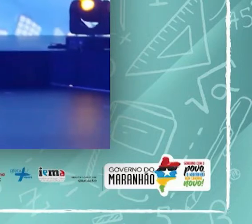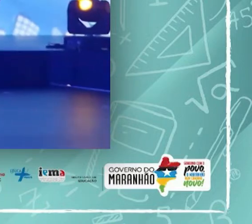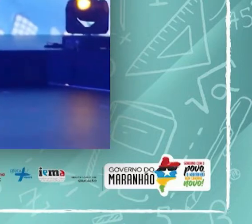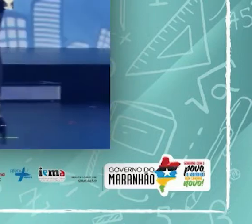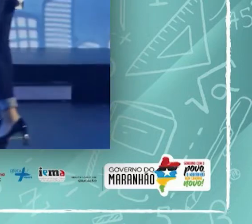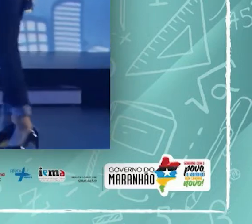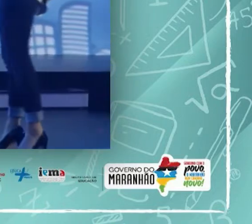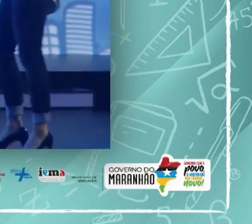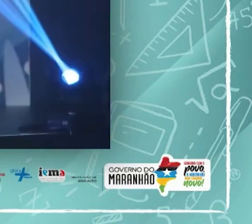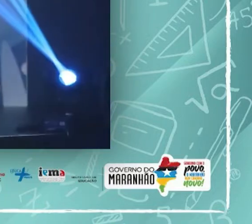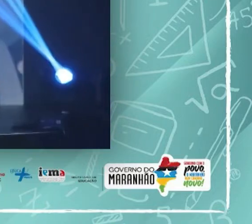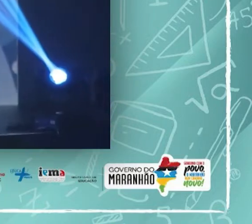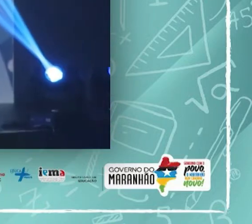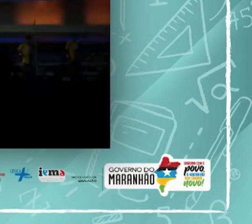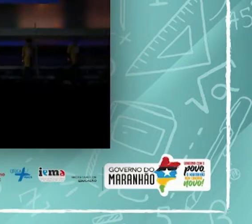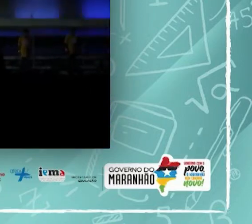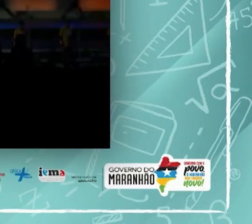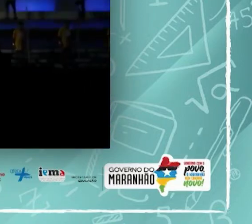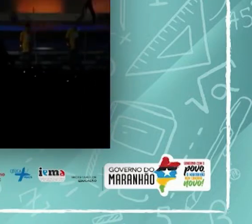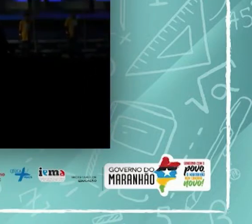E aí